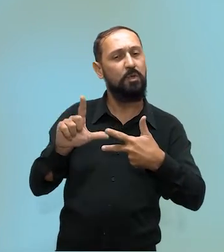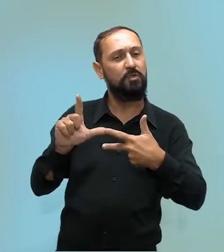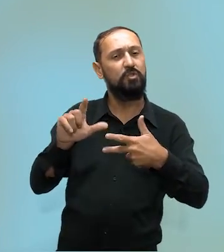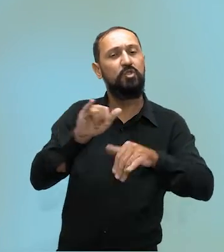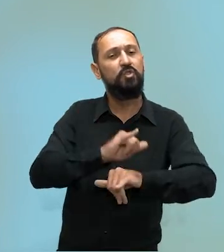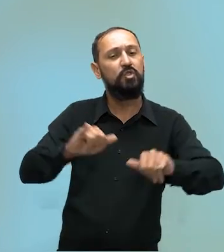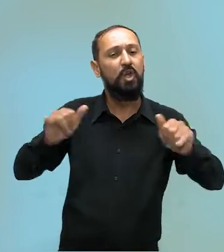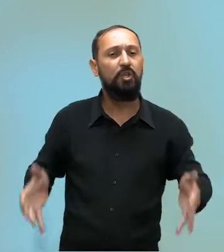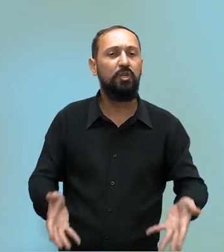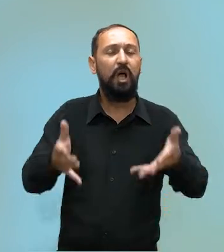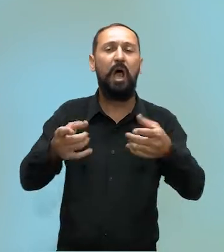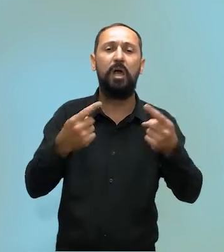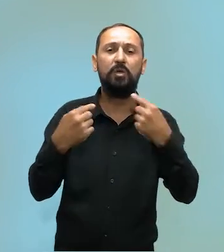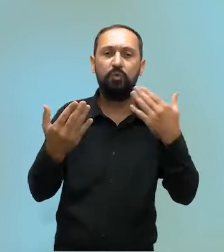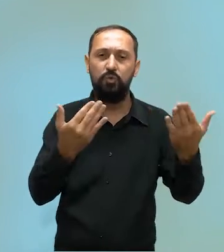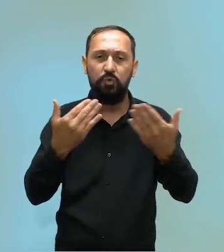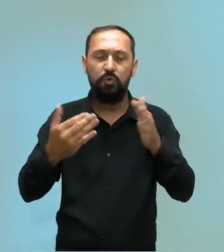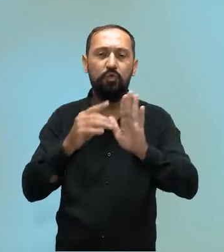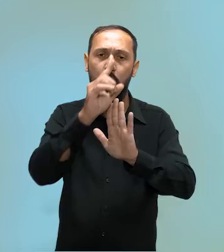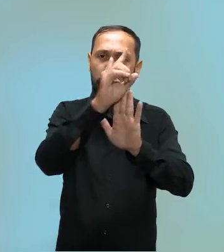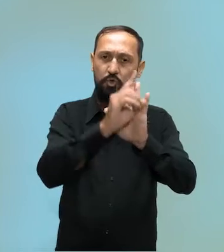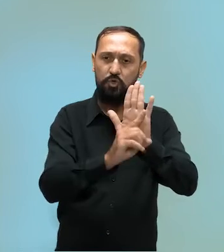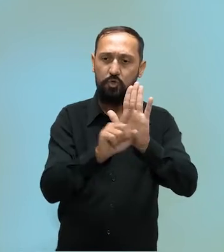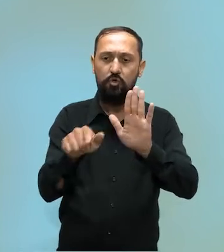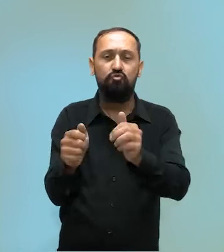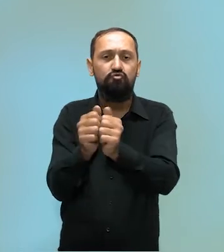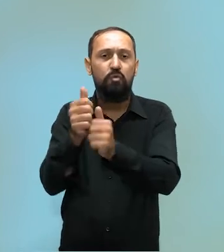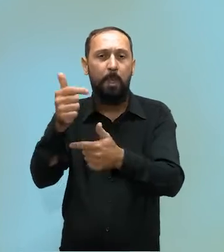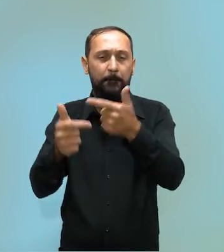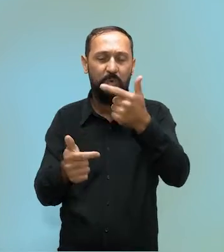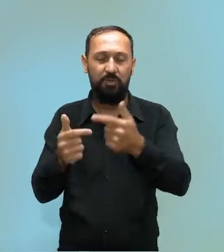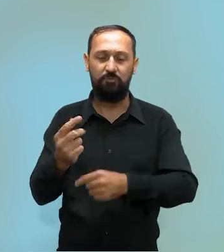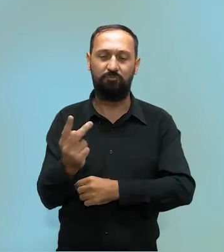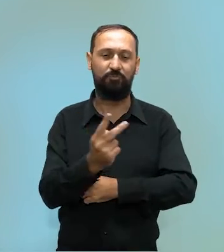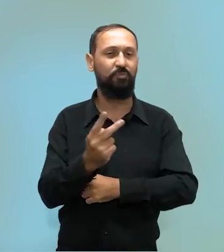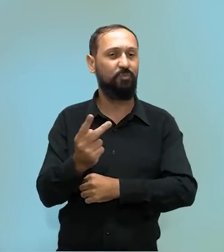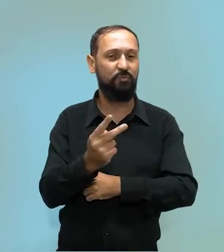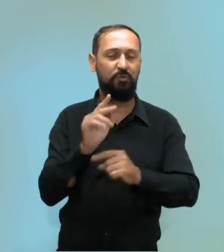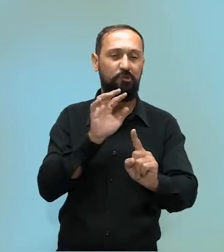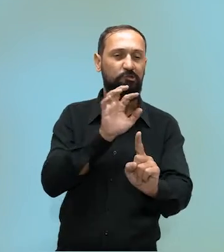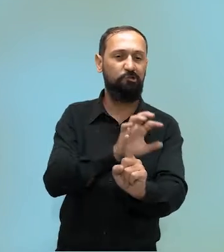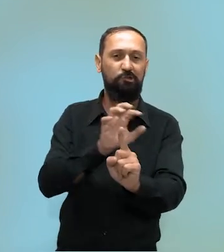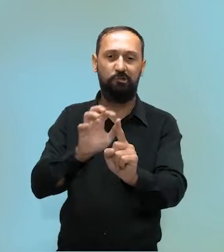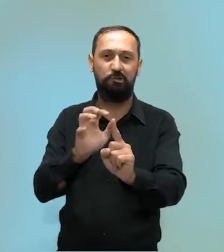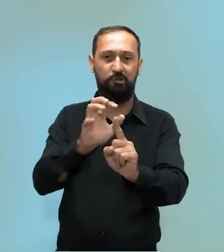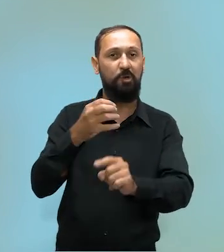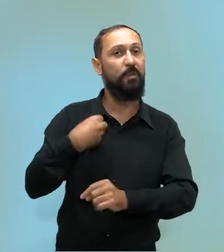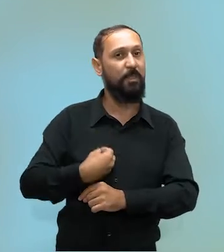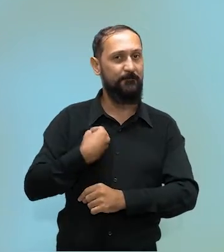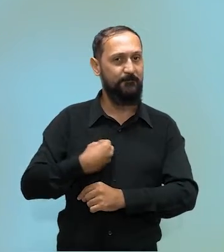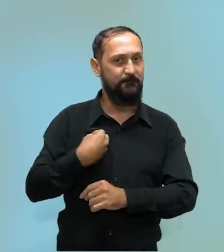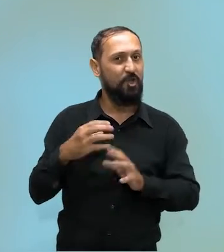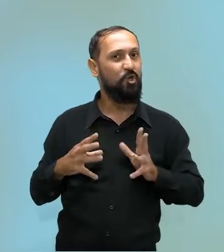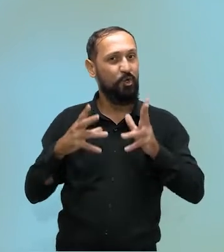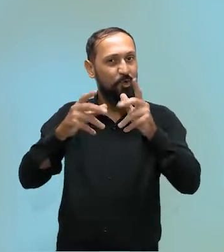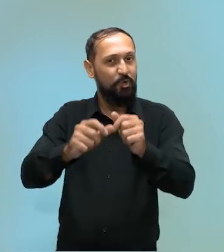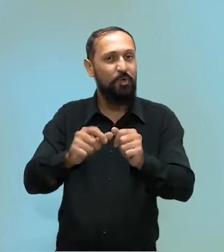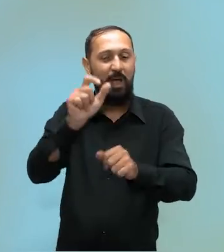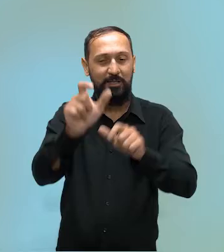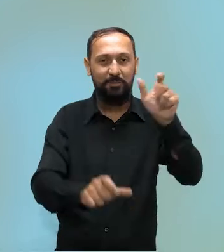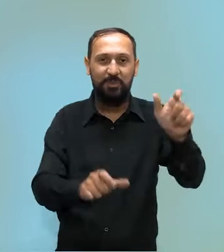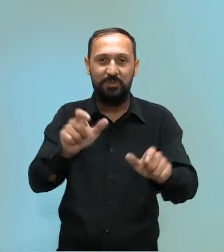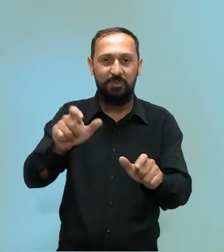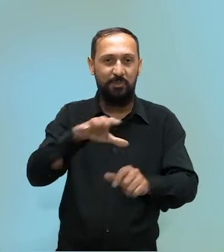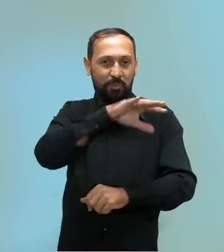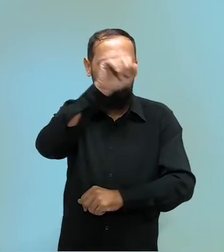Estadual encontrou para promover a discussão entre o direito e a política. São dois temas que influenciam diretamente na vida de todos